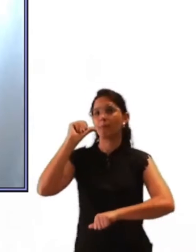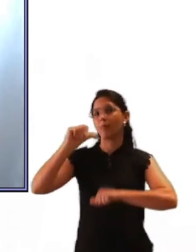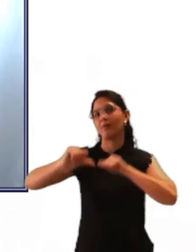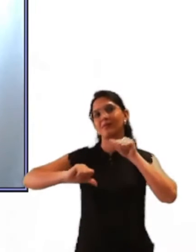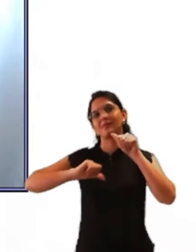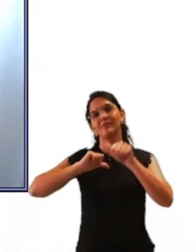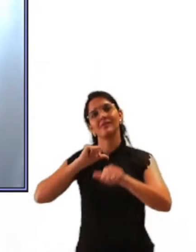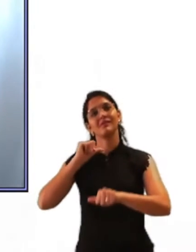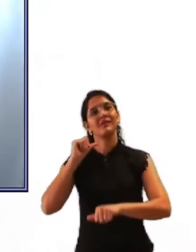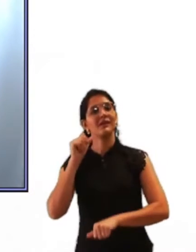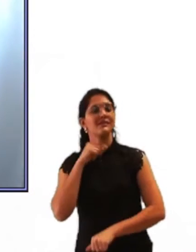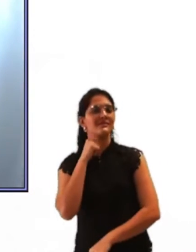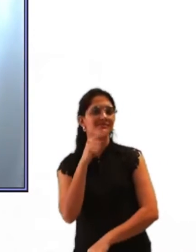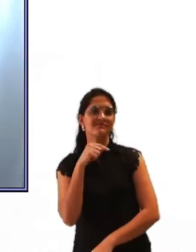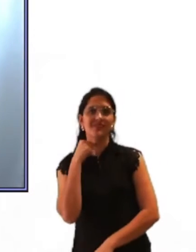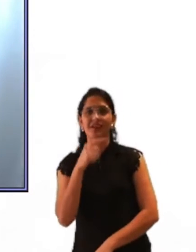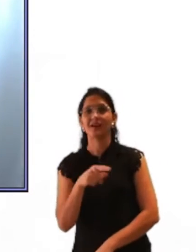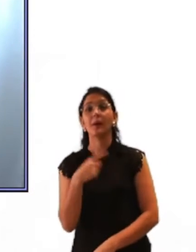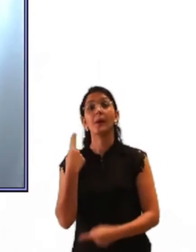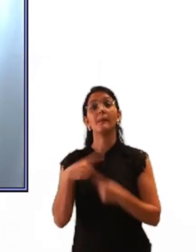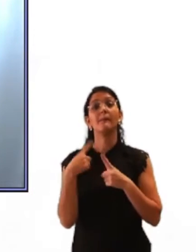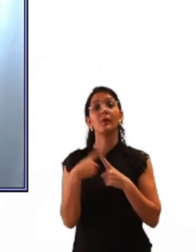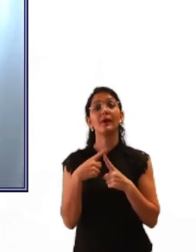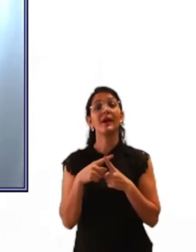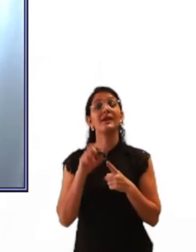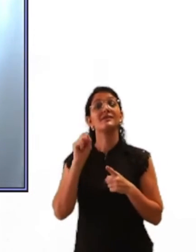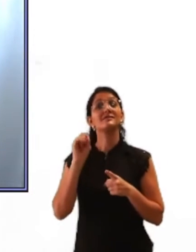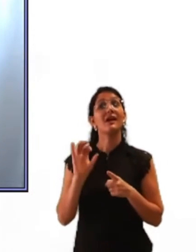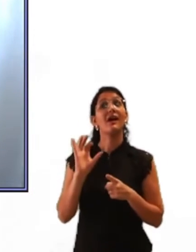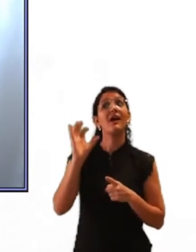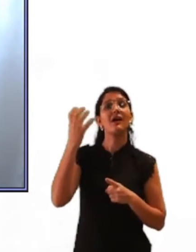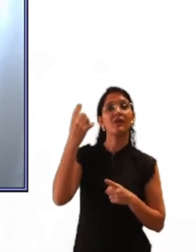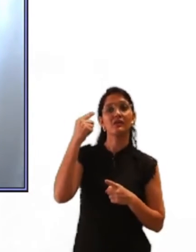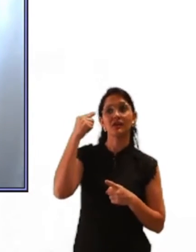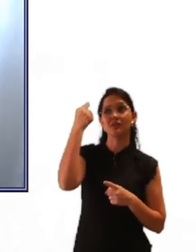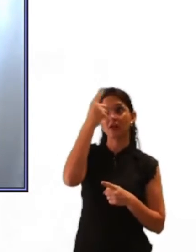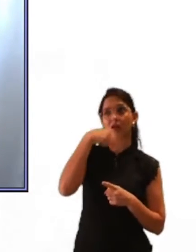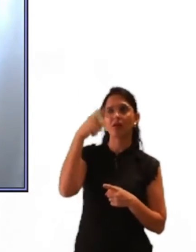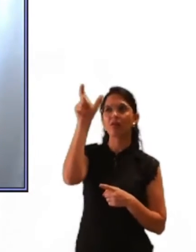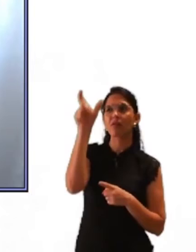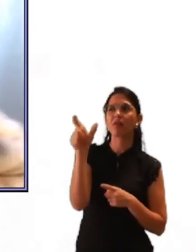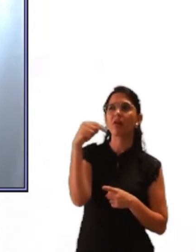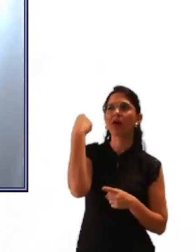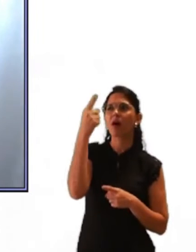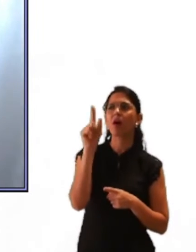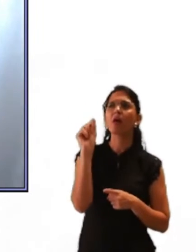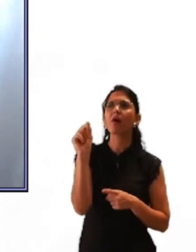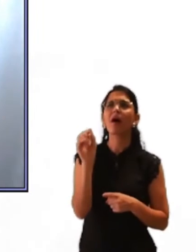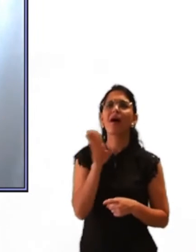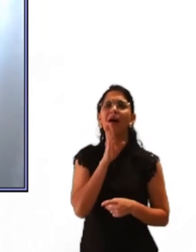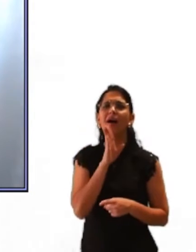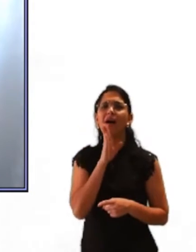quê? Porque se houve um reconhecimento, vamos imaginar o seguinte: